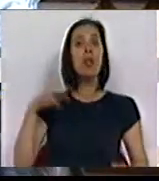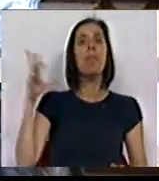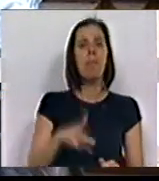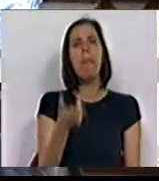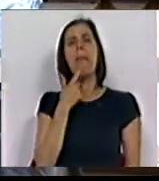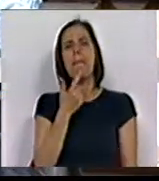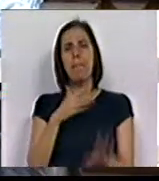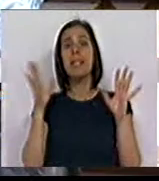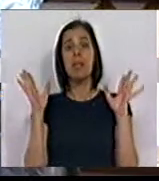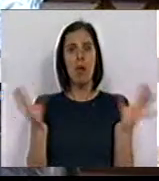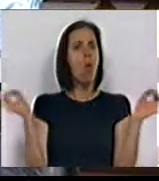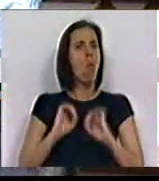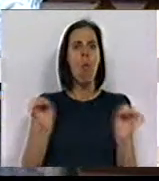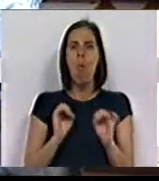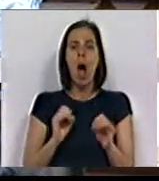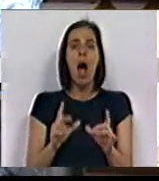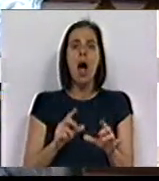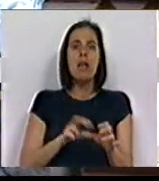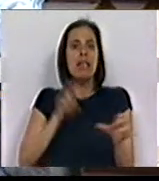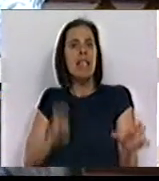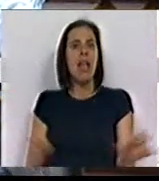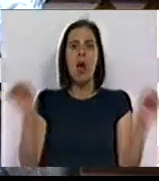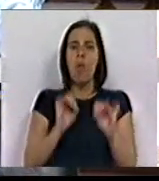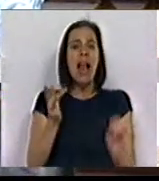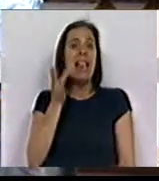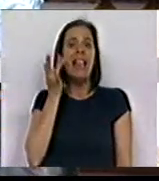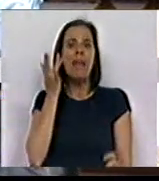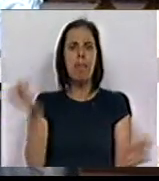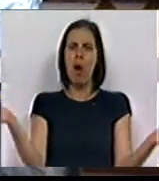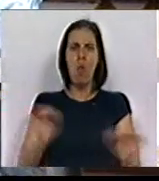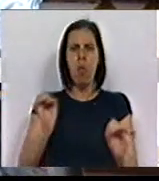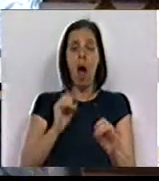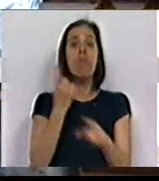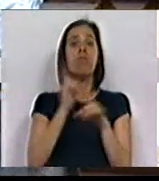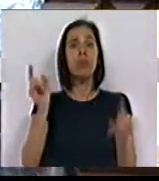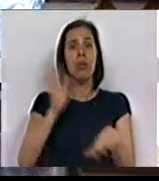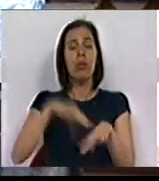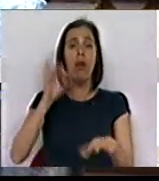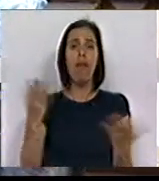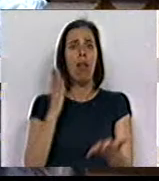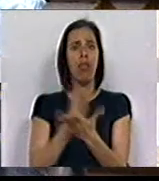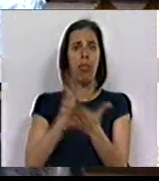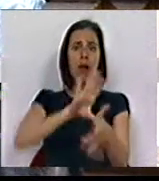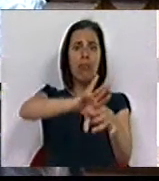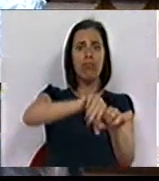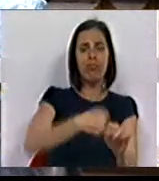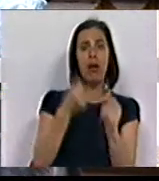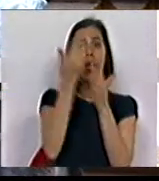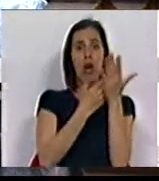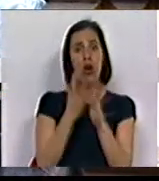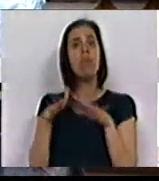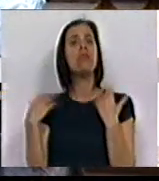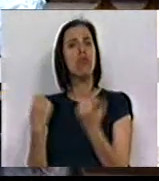portugueses perceberam que não há qualquer saída, e muito menos limpa, por causa da destruição